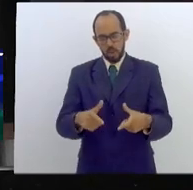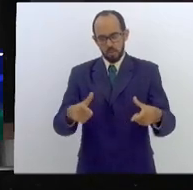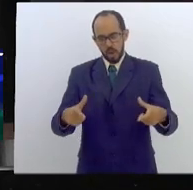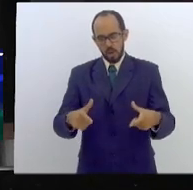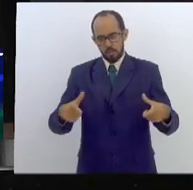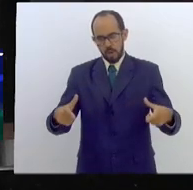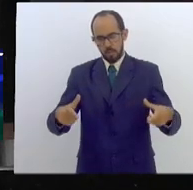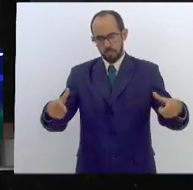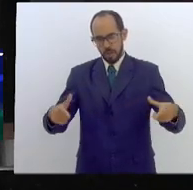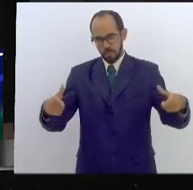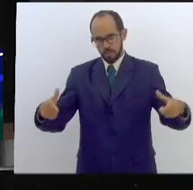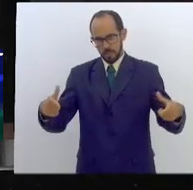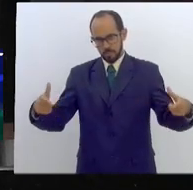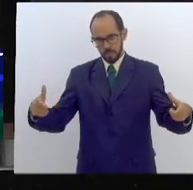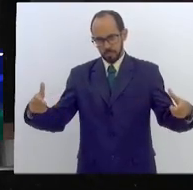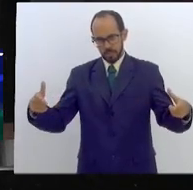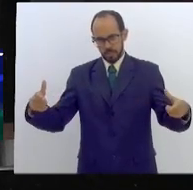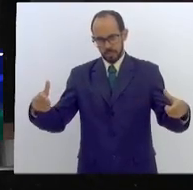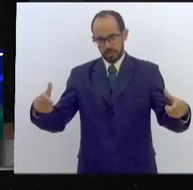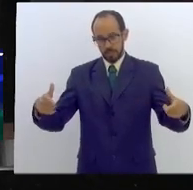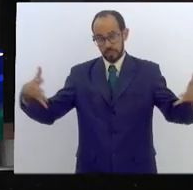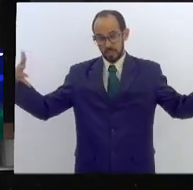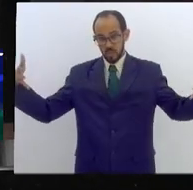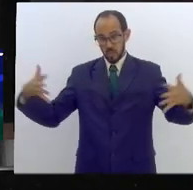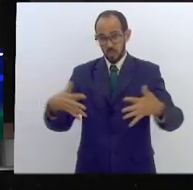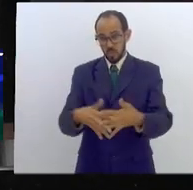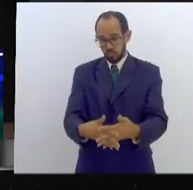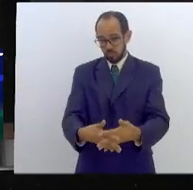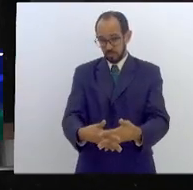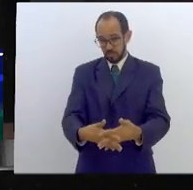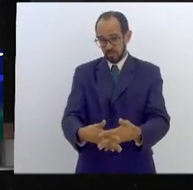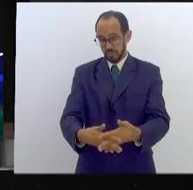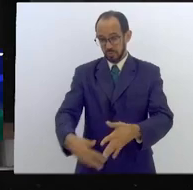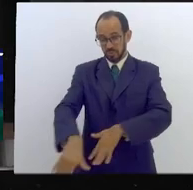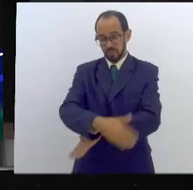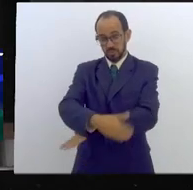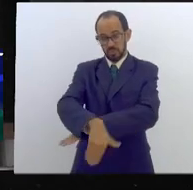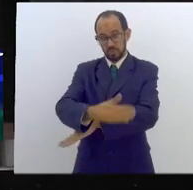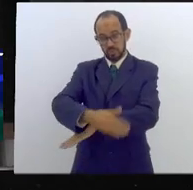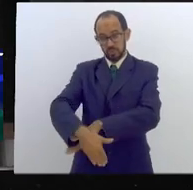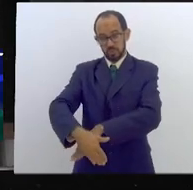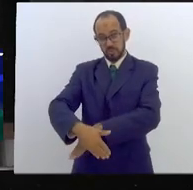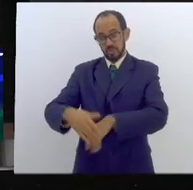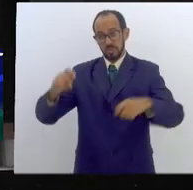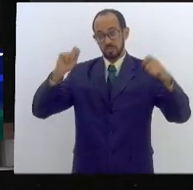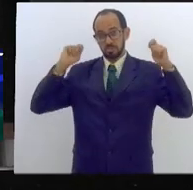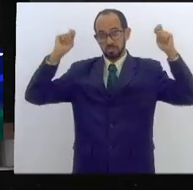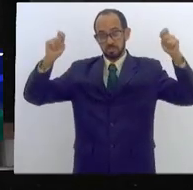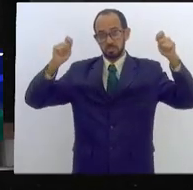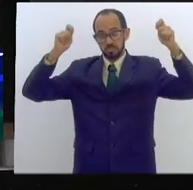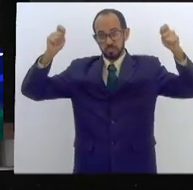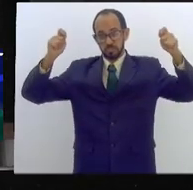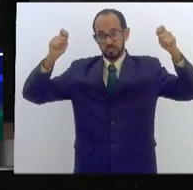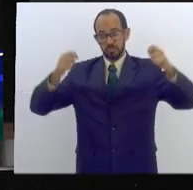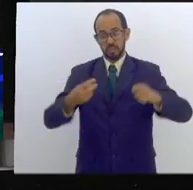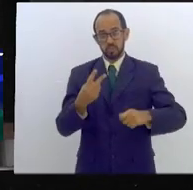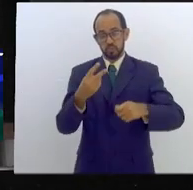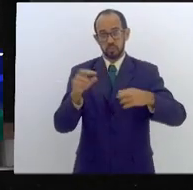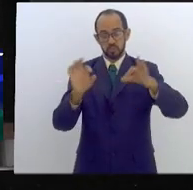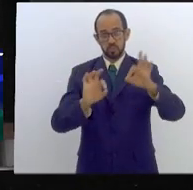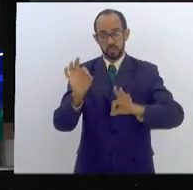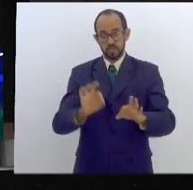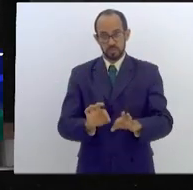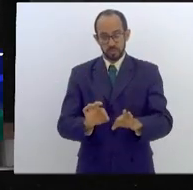expressivo crescimento, e conflitos de rua entre militantes das duas organizações